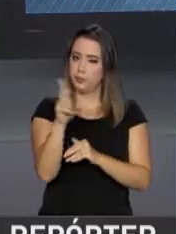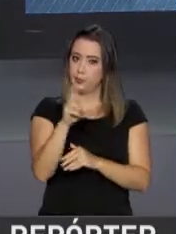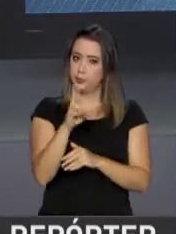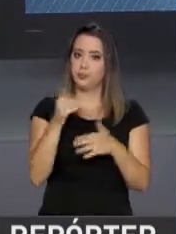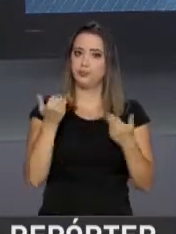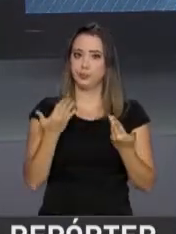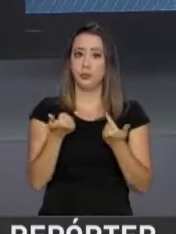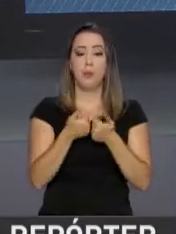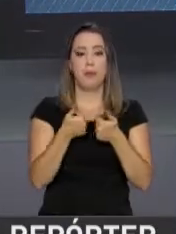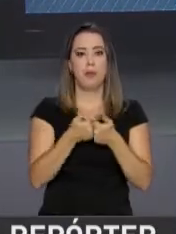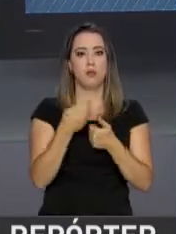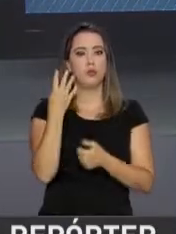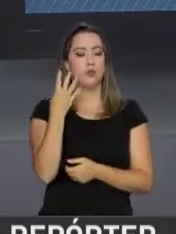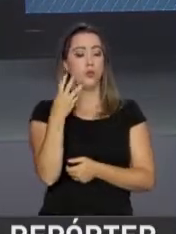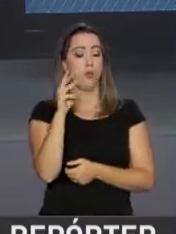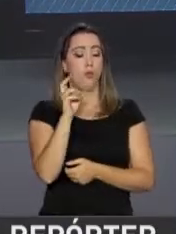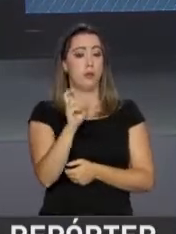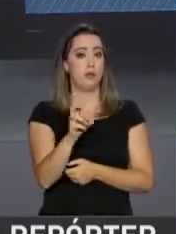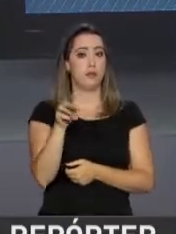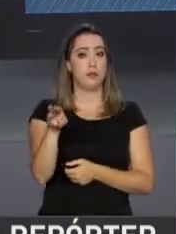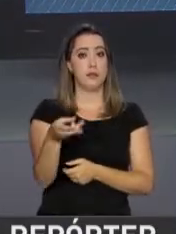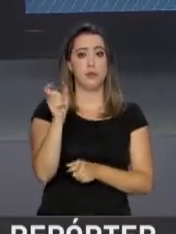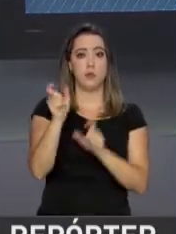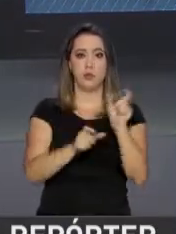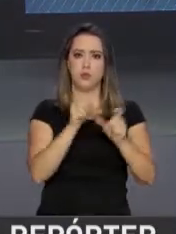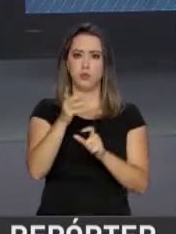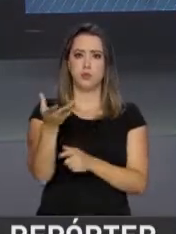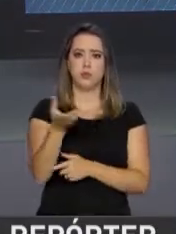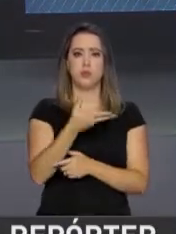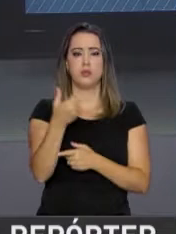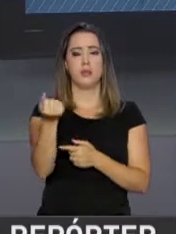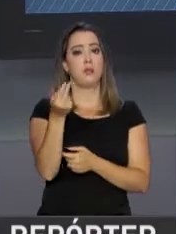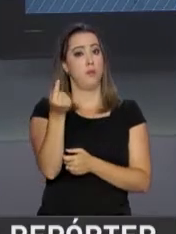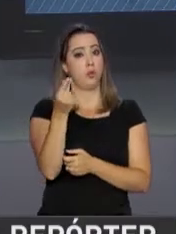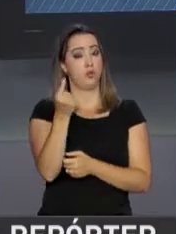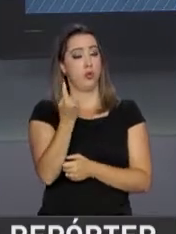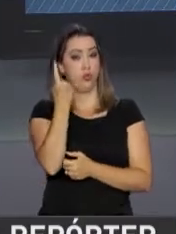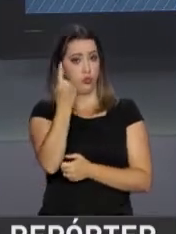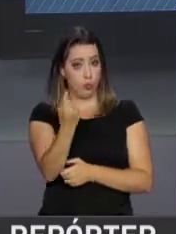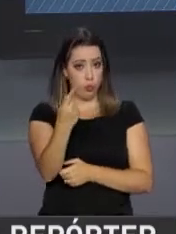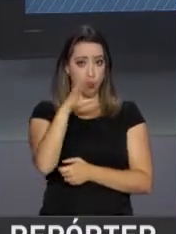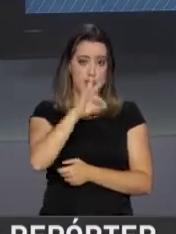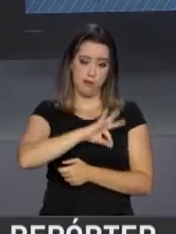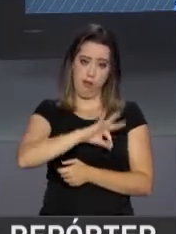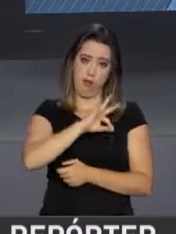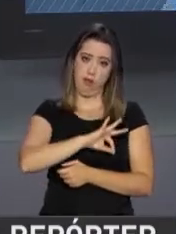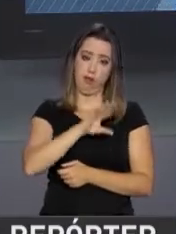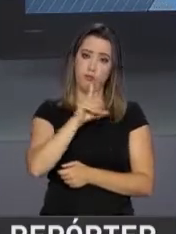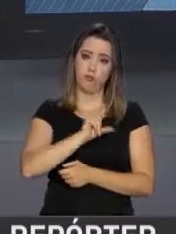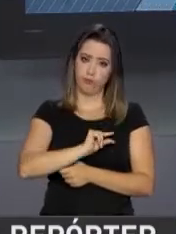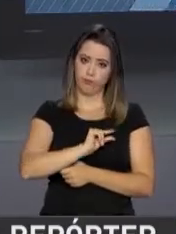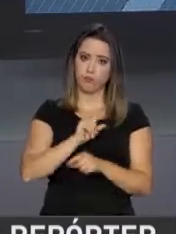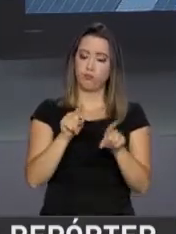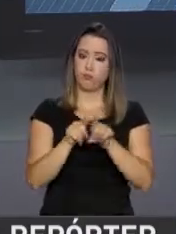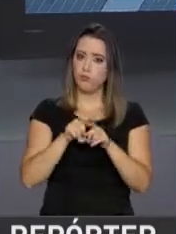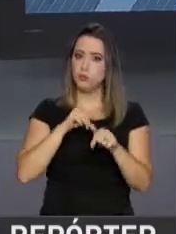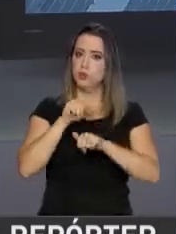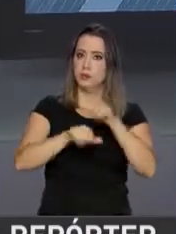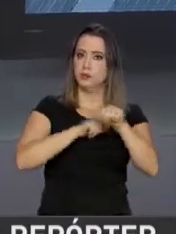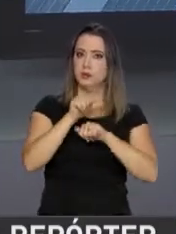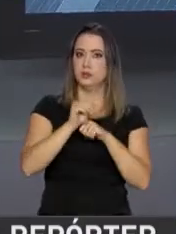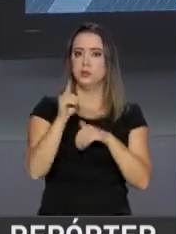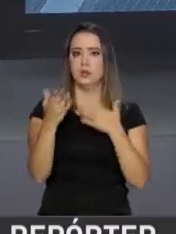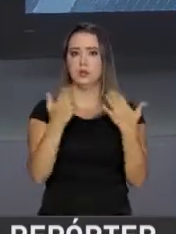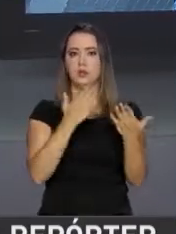aproximadamente 45 milhões de pessoas recebem um salário mínimo no brasil o reajuste do salário mínimo é calculado de acordo